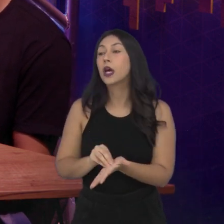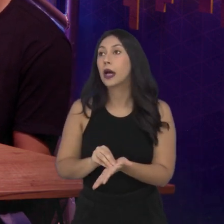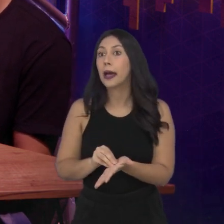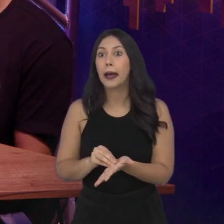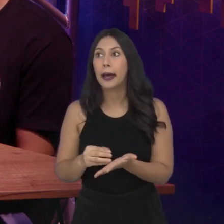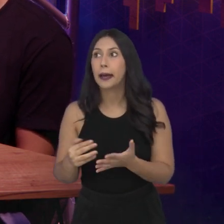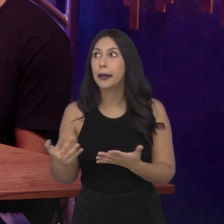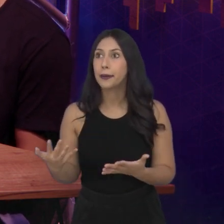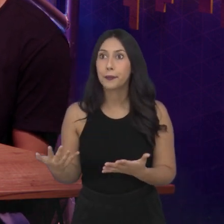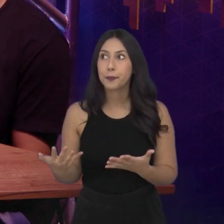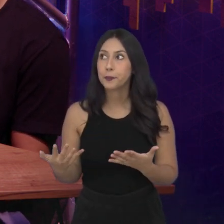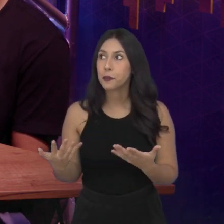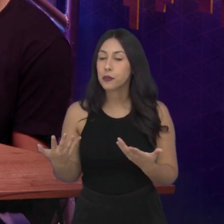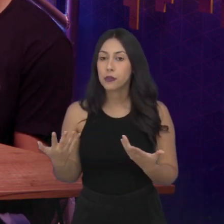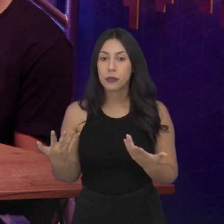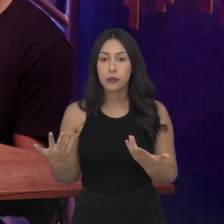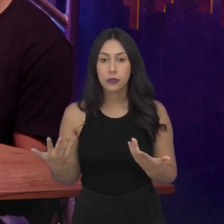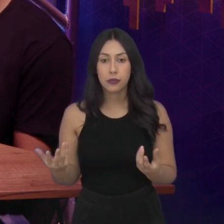tipo